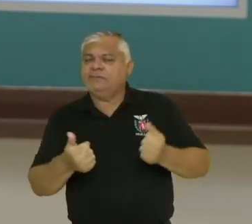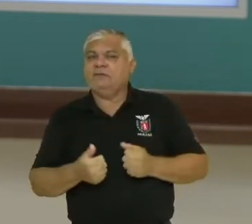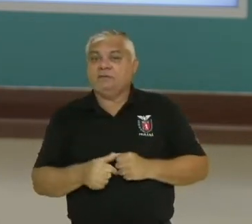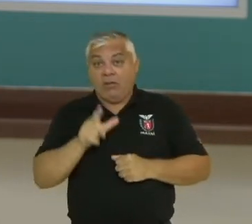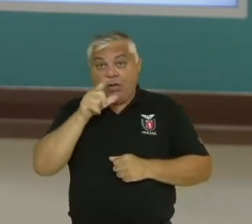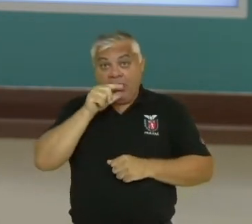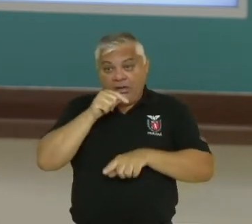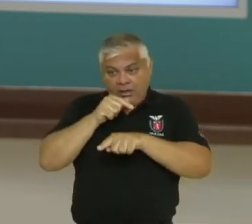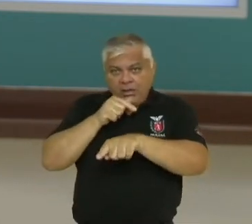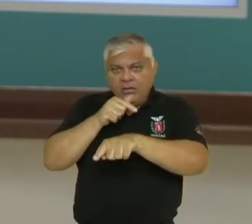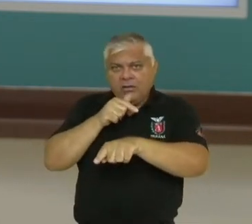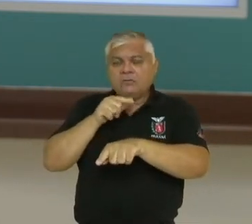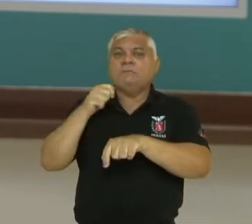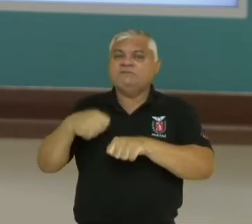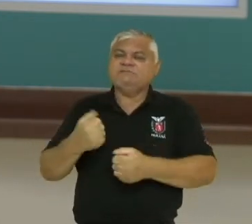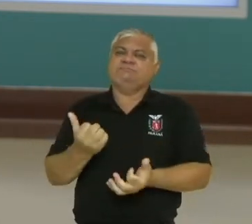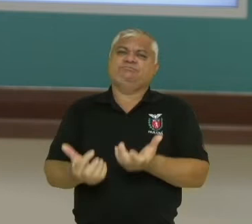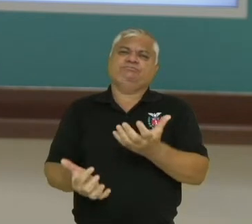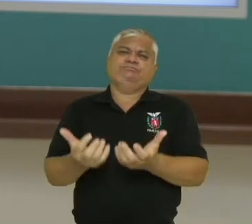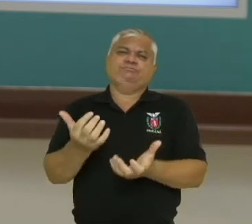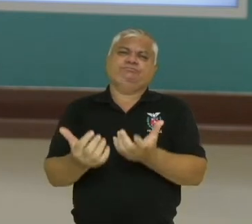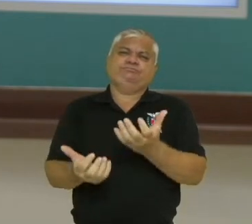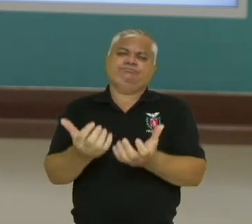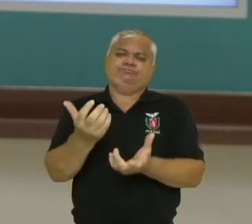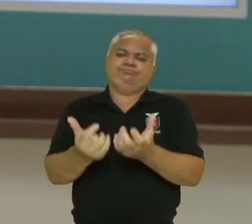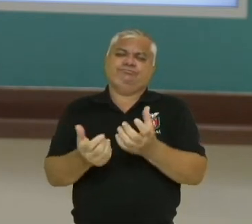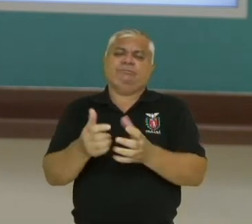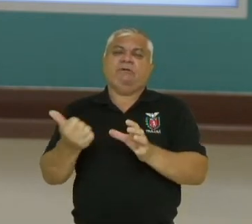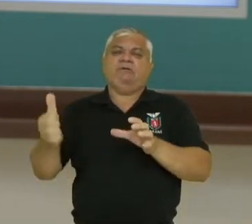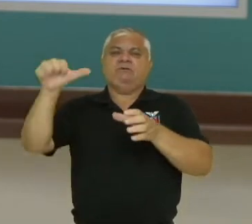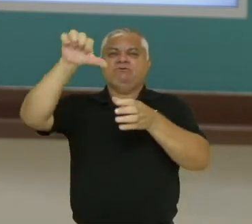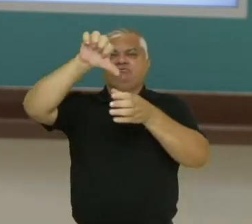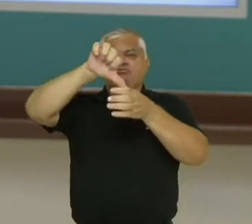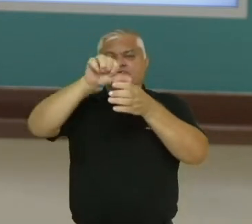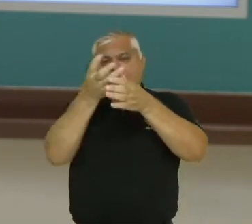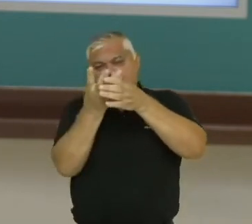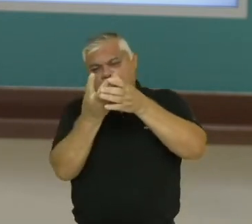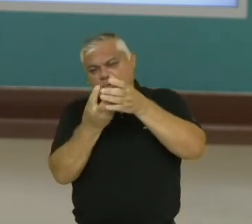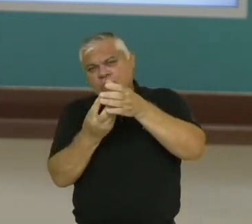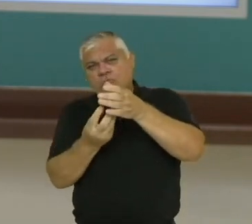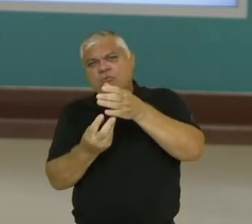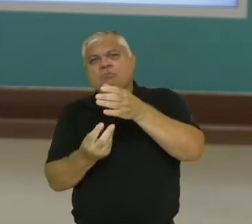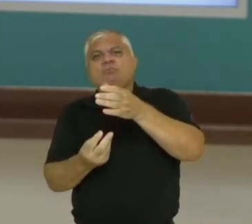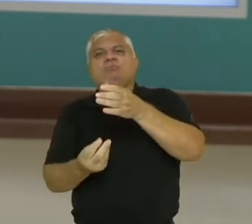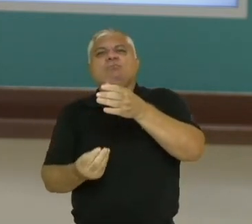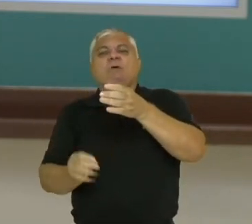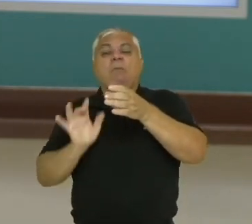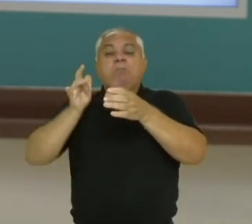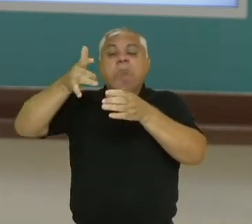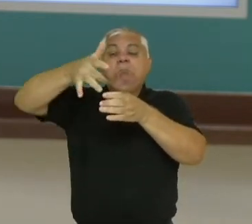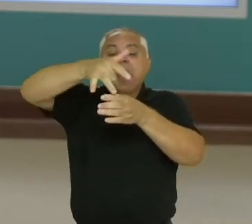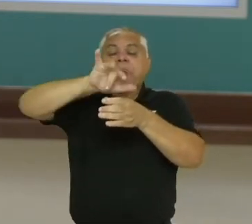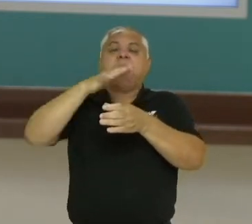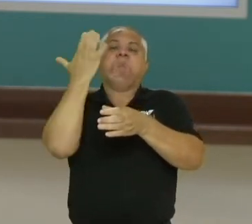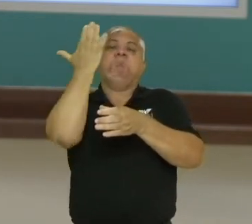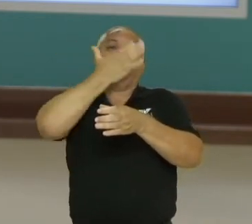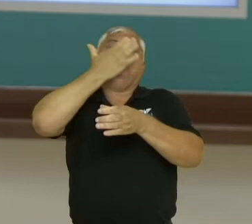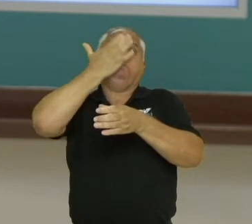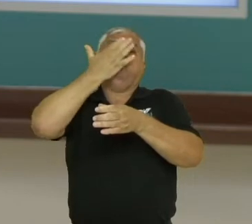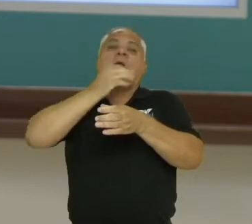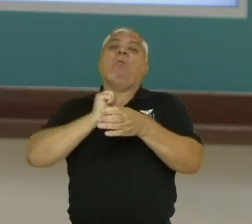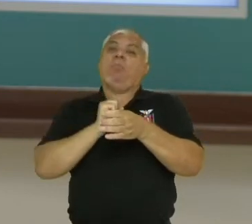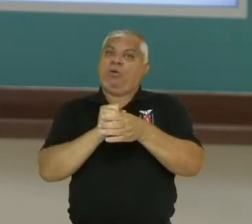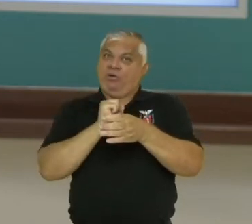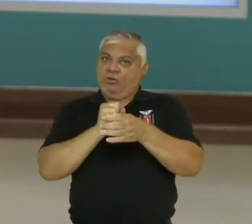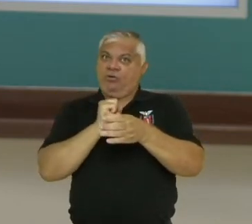em si eu vou ter que ferver e filtrar, porque eu posso ter esses micro-organismos que não são visíveis a olho nu